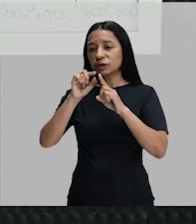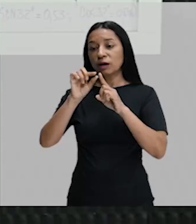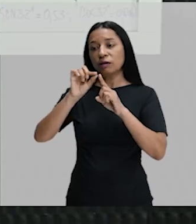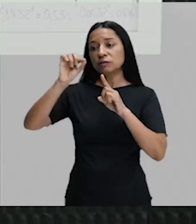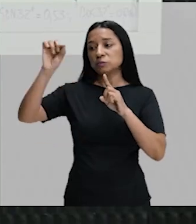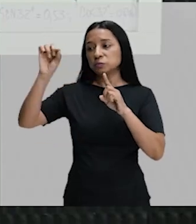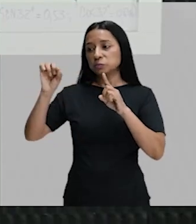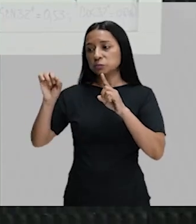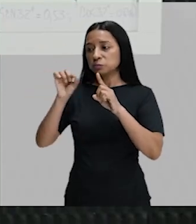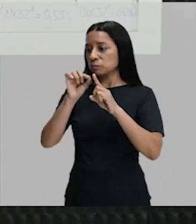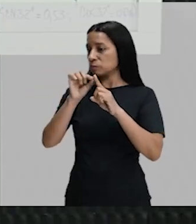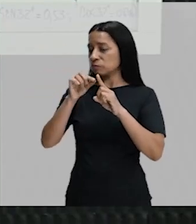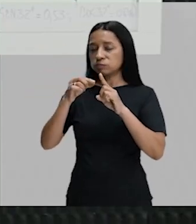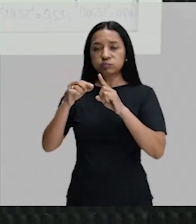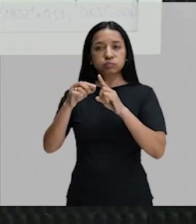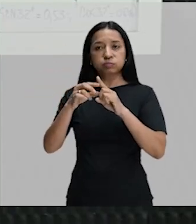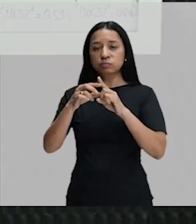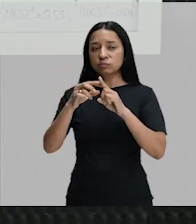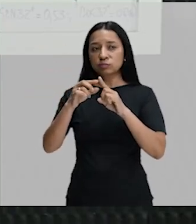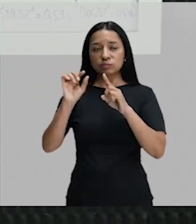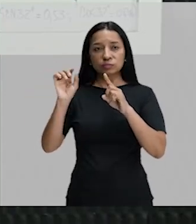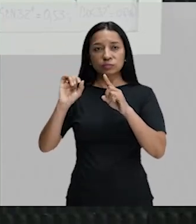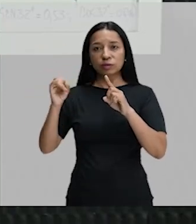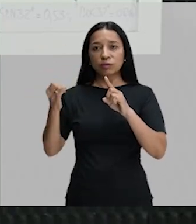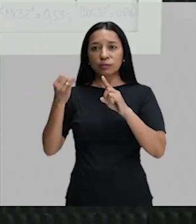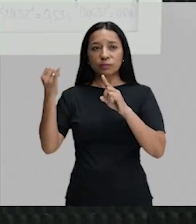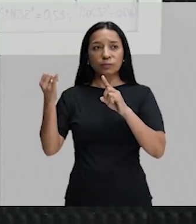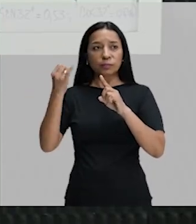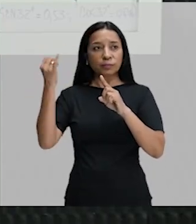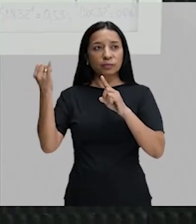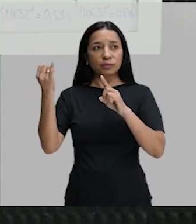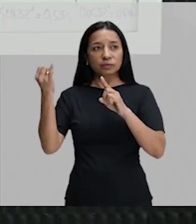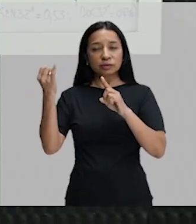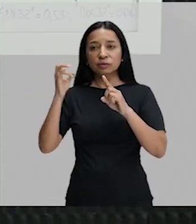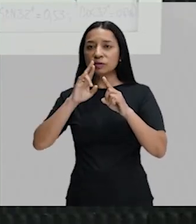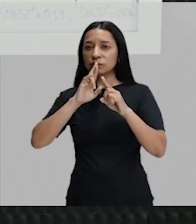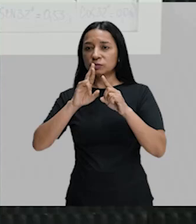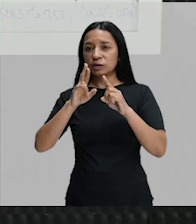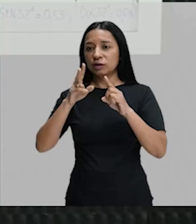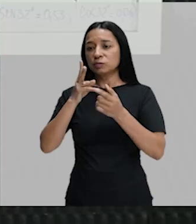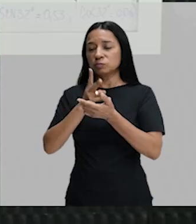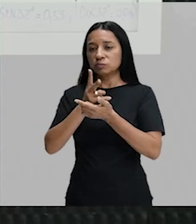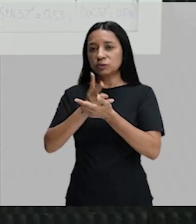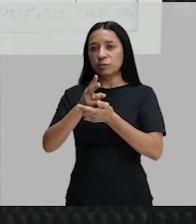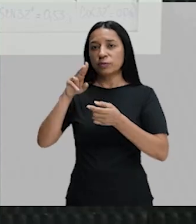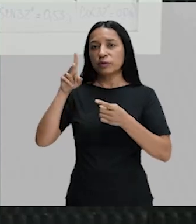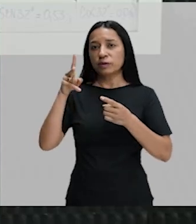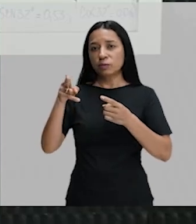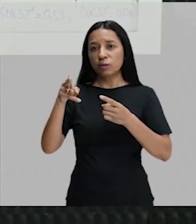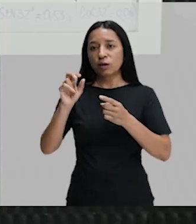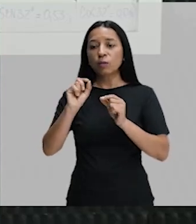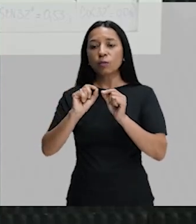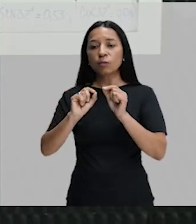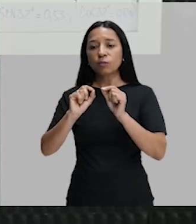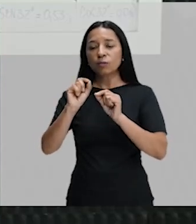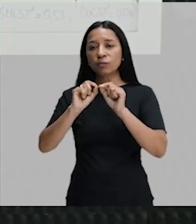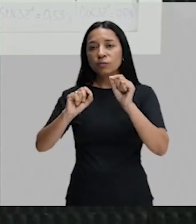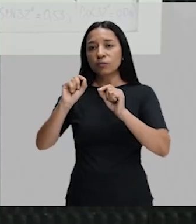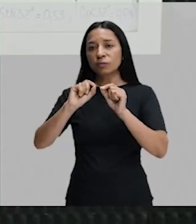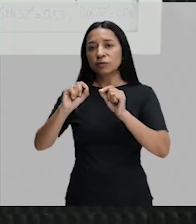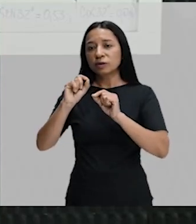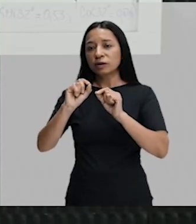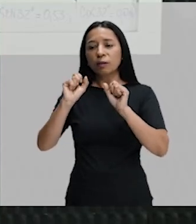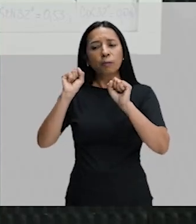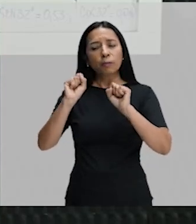lados, se eu divido o cateto oposto pelo cateto adjacente, o resultado foi sempre o mesmo, o que foi possível para os matemáticos